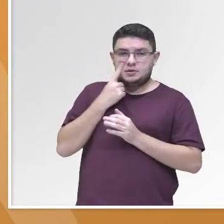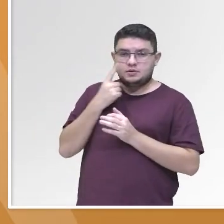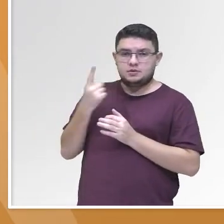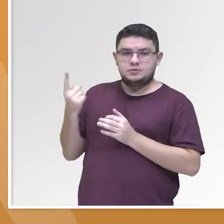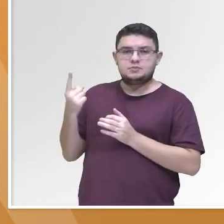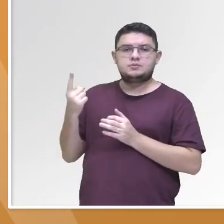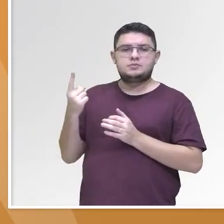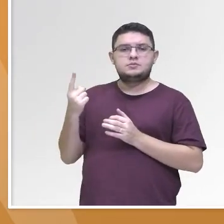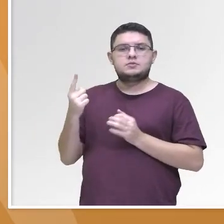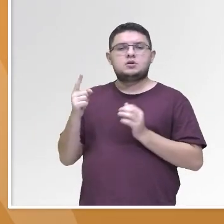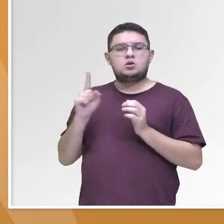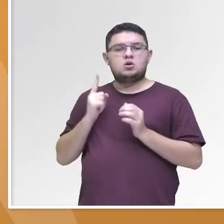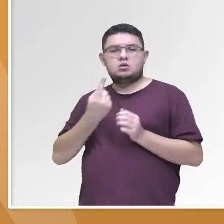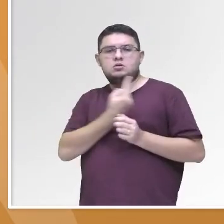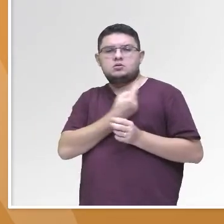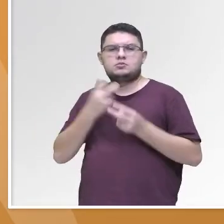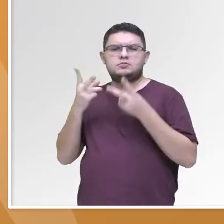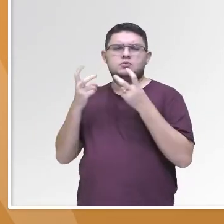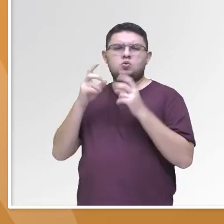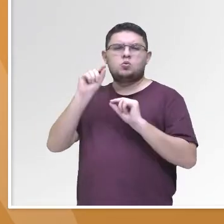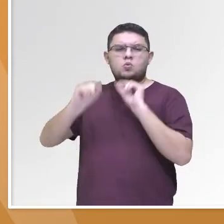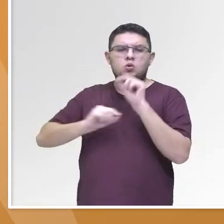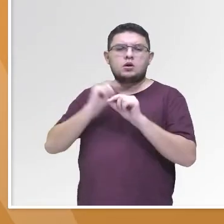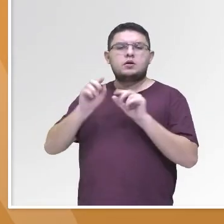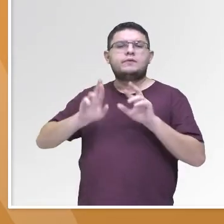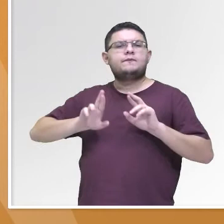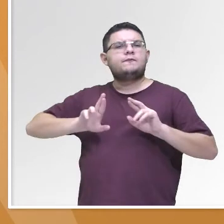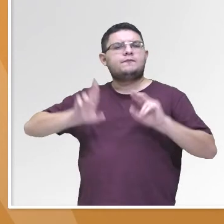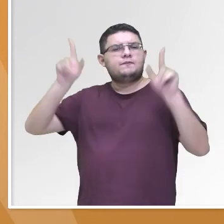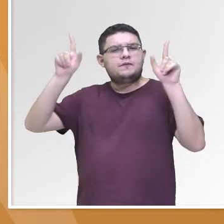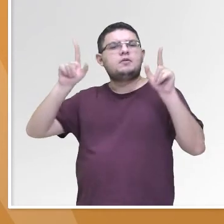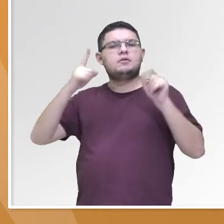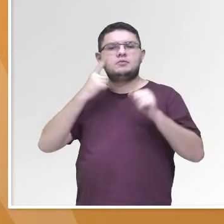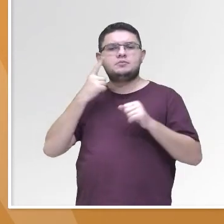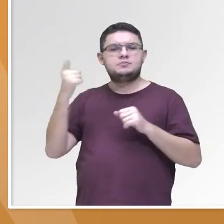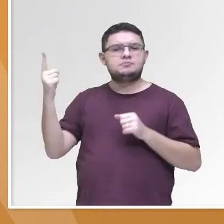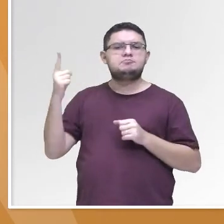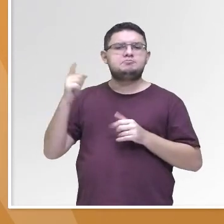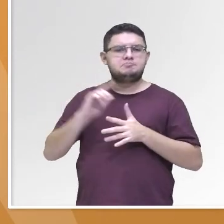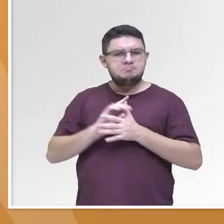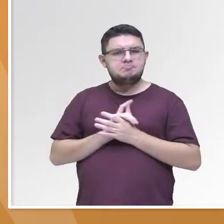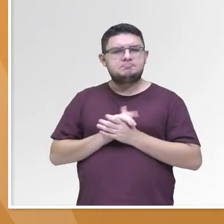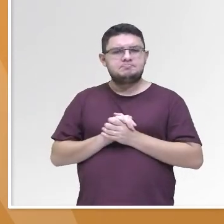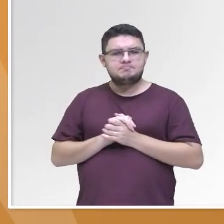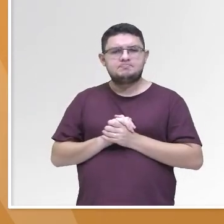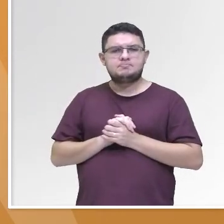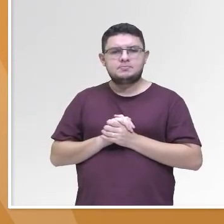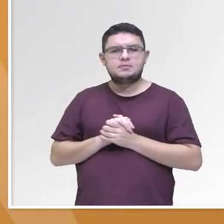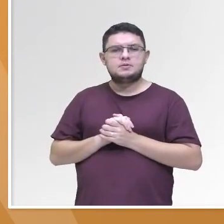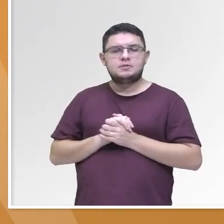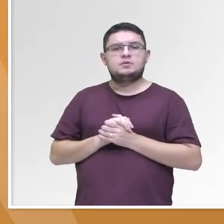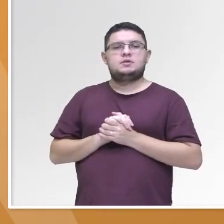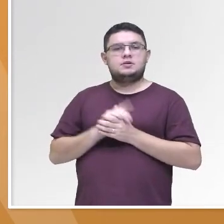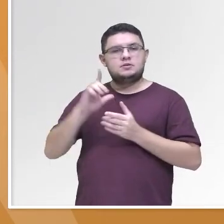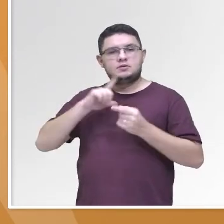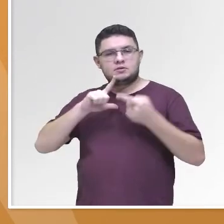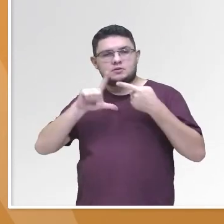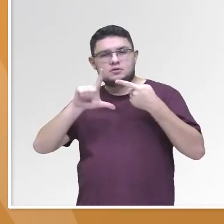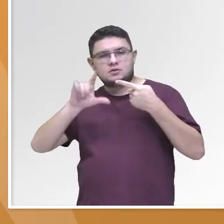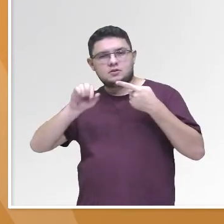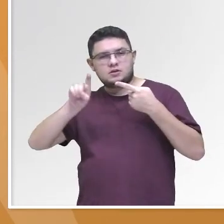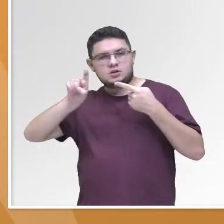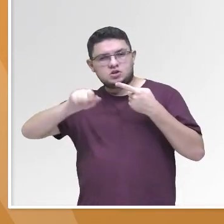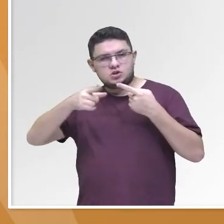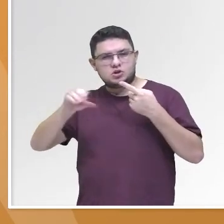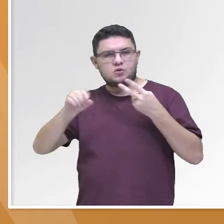Aí a gente já observa umas diferenças, né? Desde lá do lixão que a gente viu ao aterro controlado e agora ao aterro sanitário,